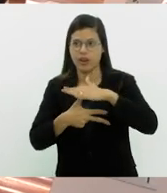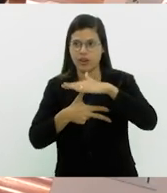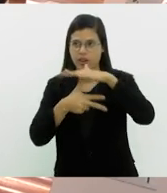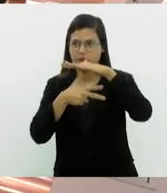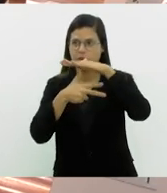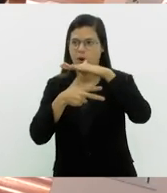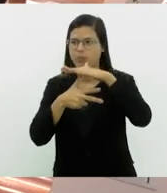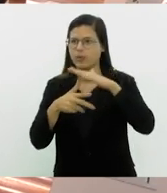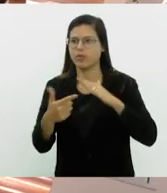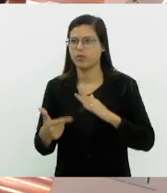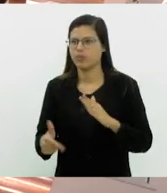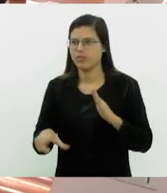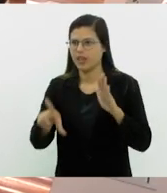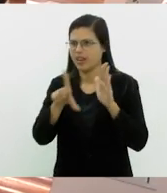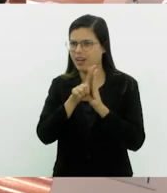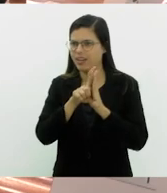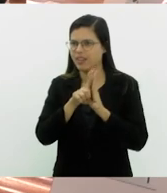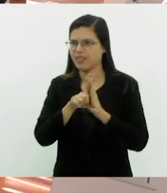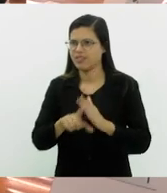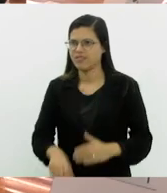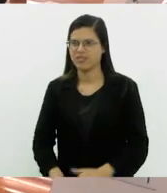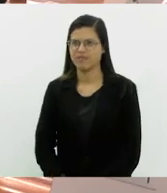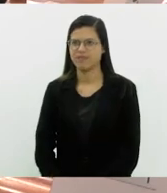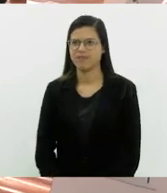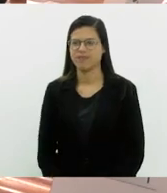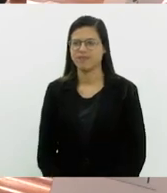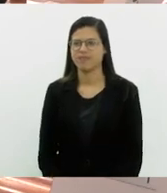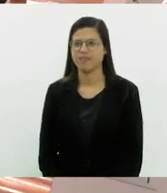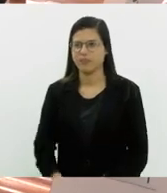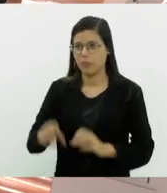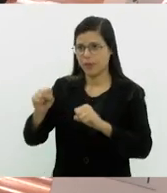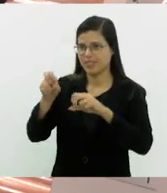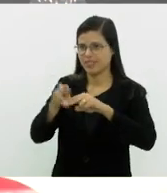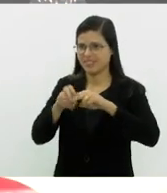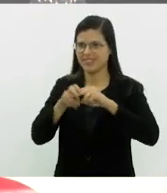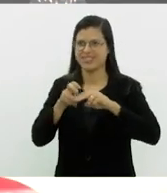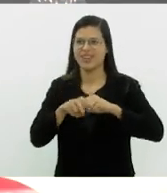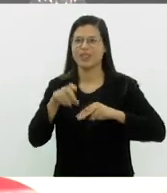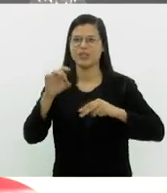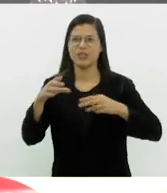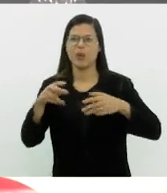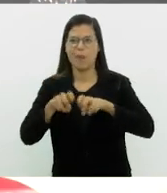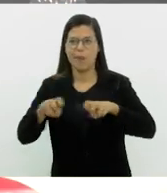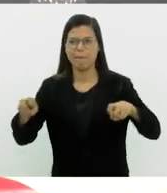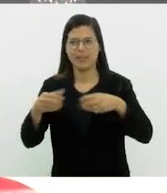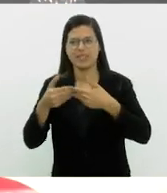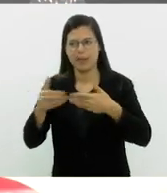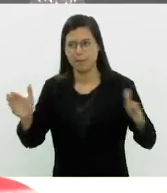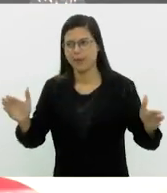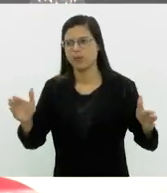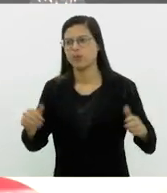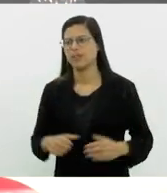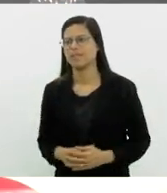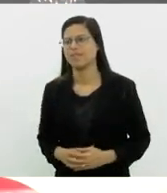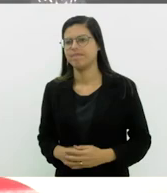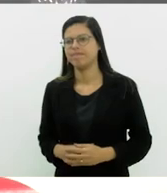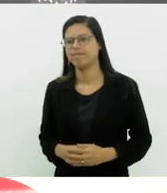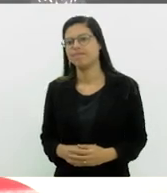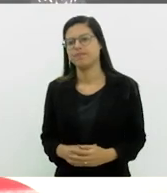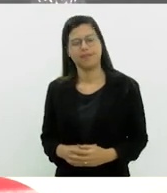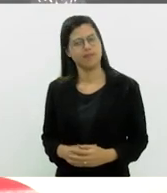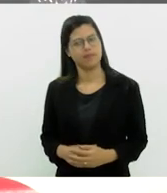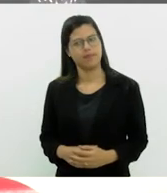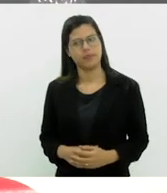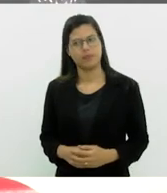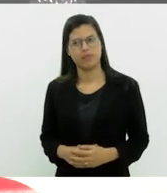lei. Perfeito. Pode sentar aqui, dona Vera. Essa aqui é só a mesa de abertura, tá bom? E aí agora a gente vai... Quanto